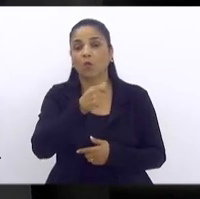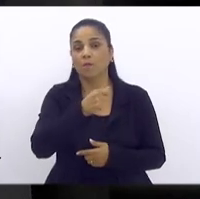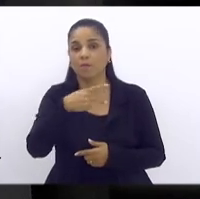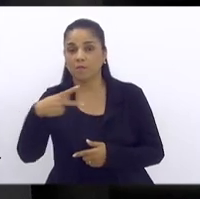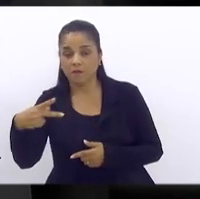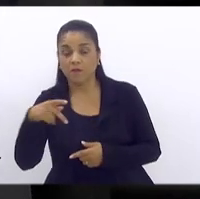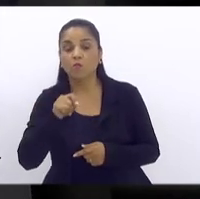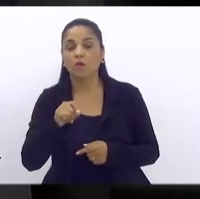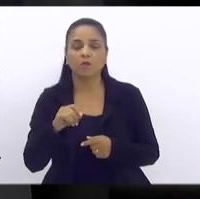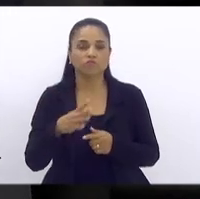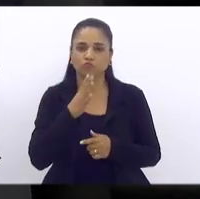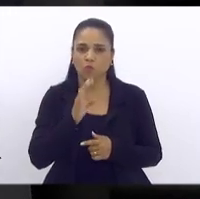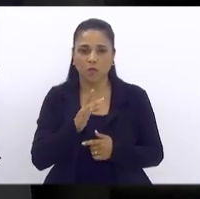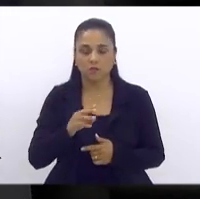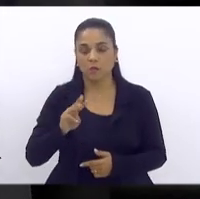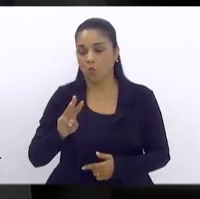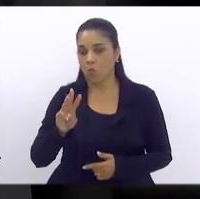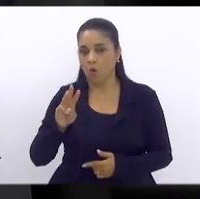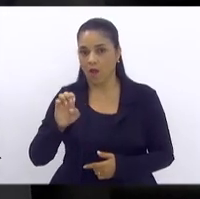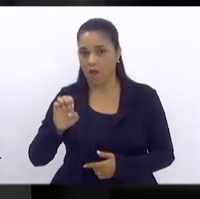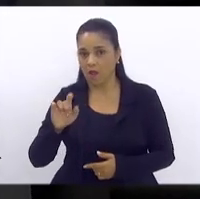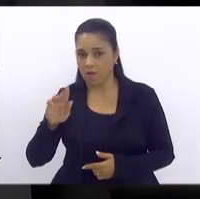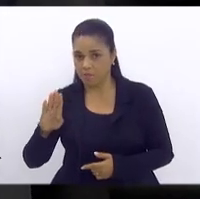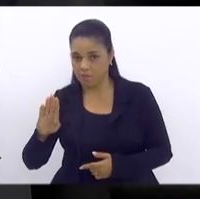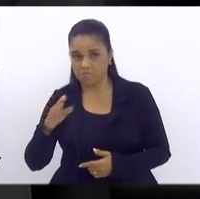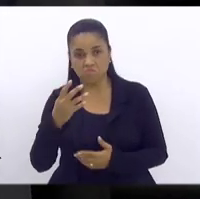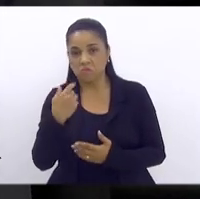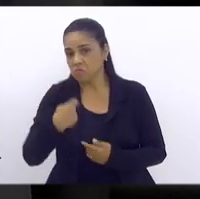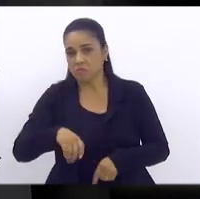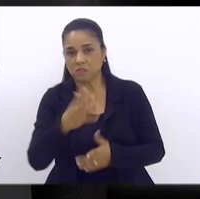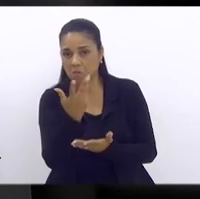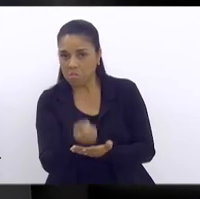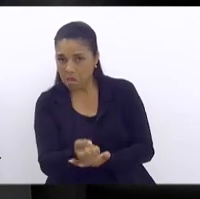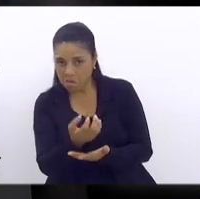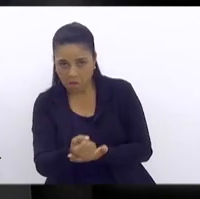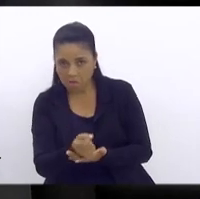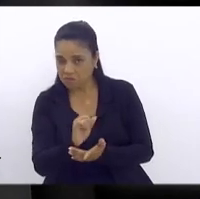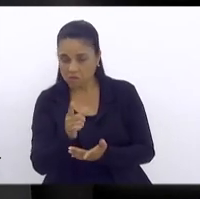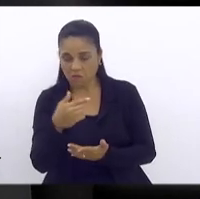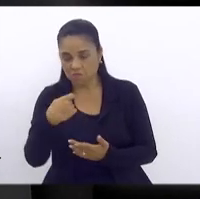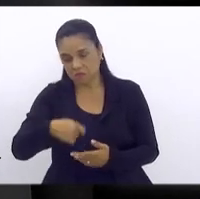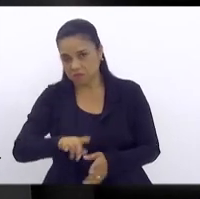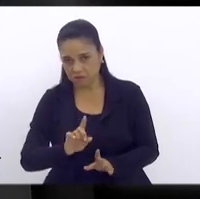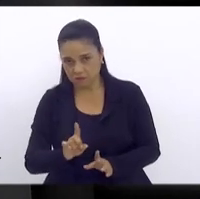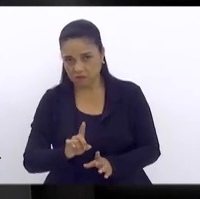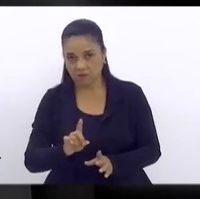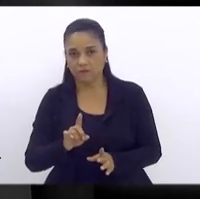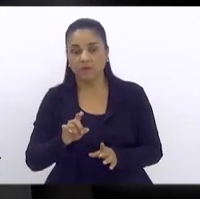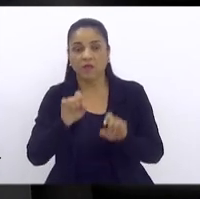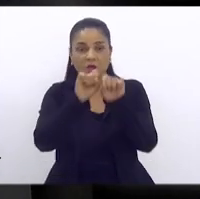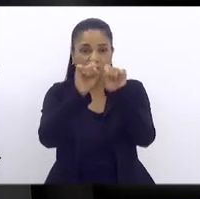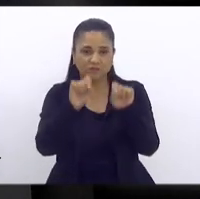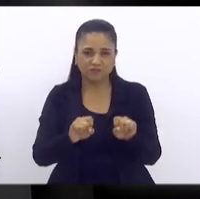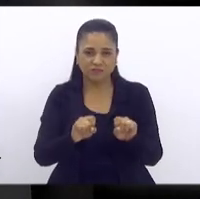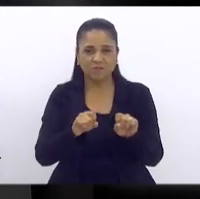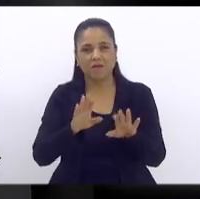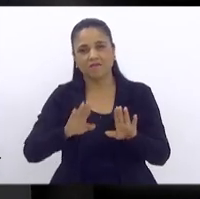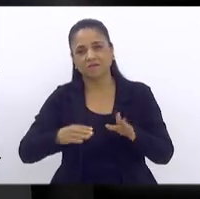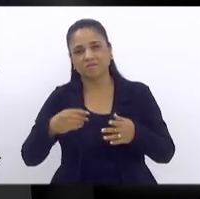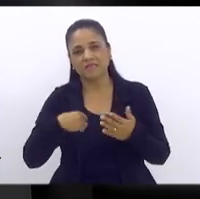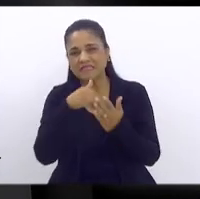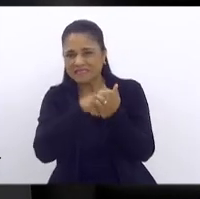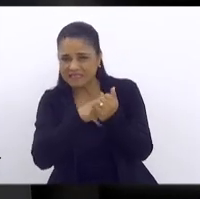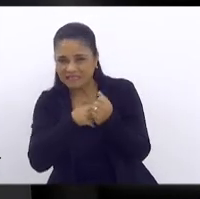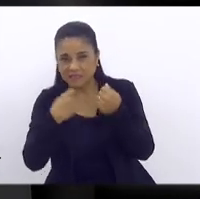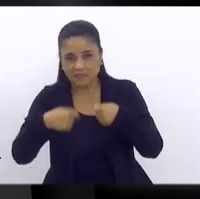ele é um aplicativo web, não precisa baixar. Isso que é interessante, né? Porque às vezes a gente cria algum sistema que precisa de login e senha, e